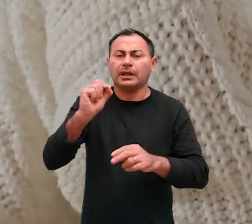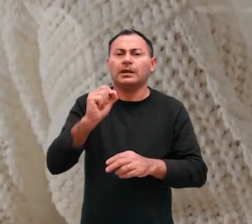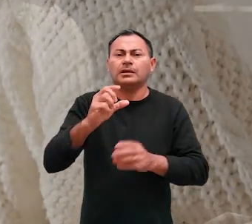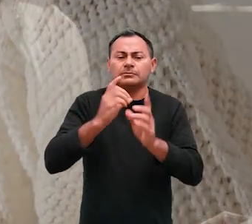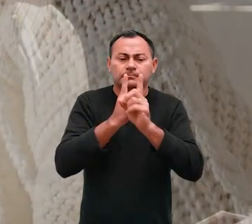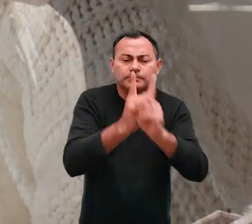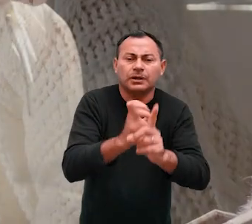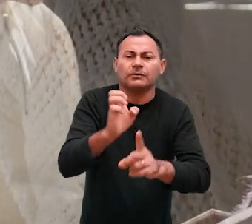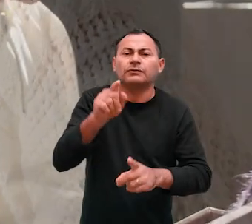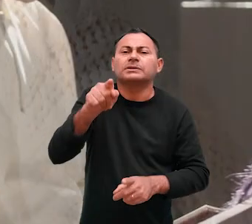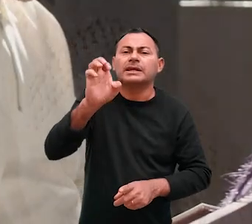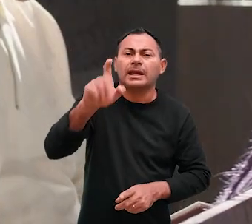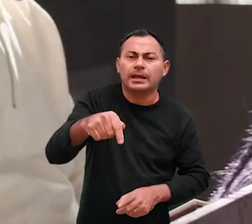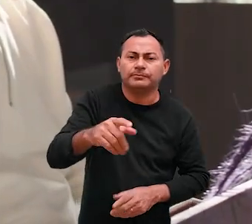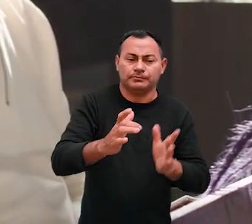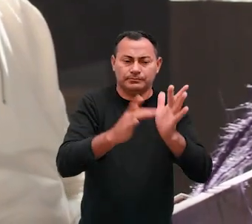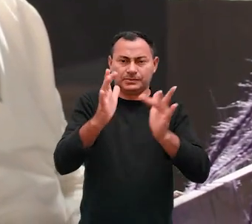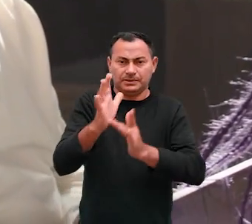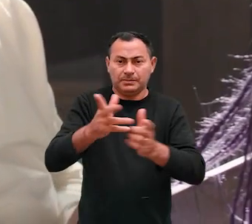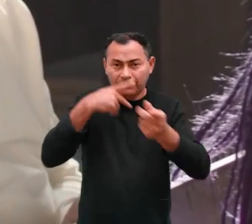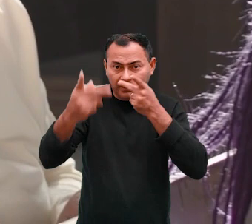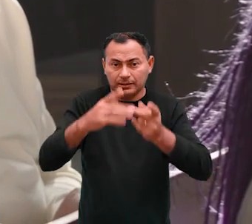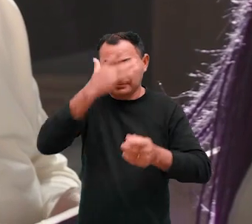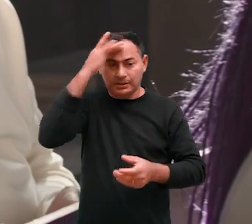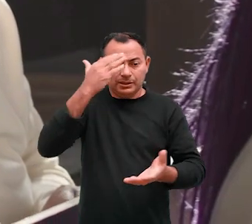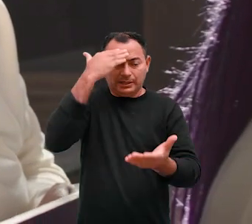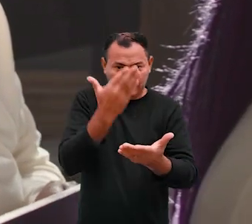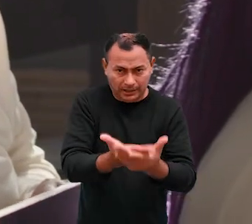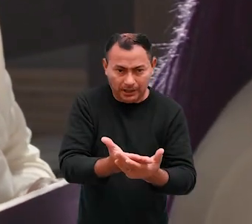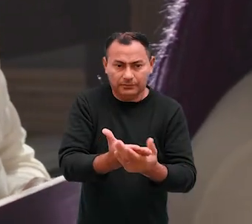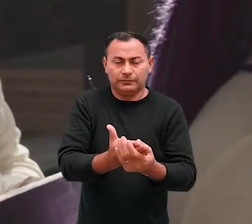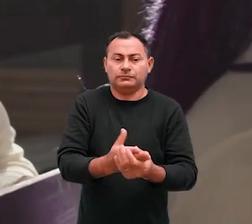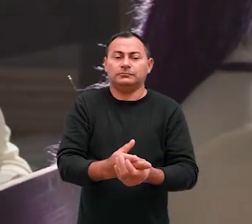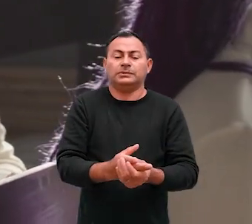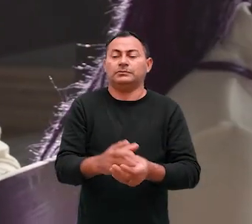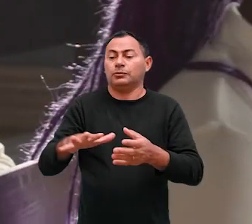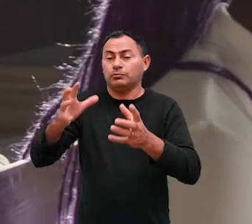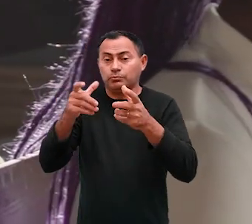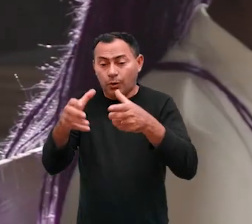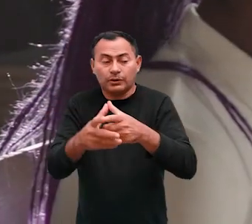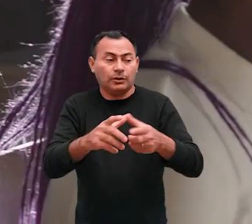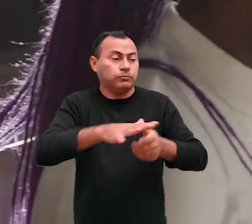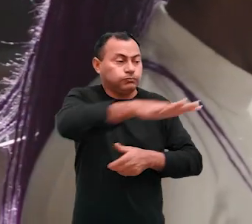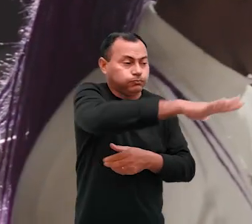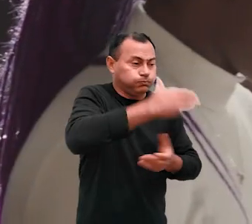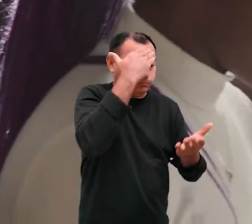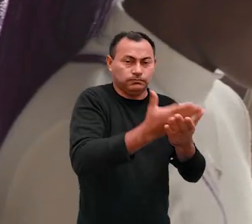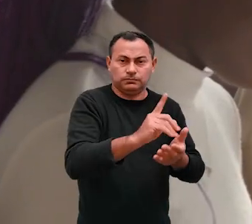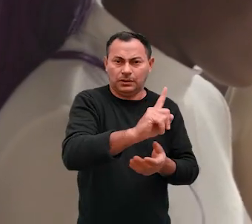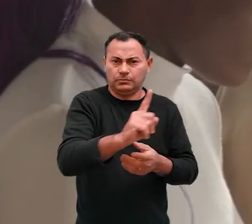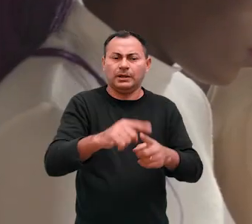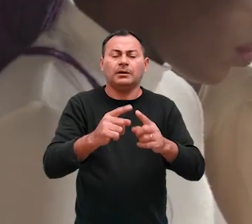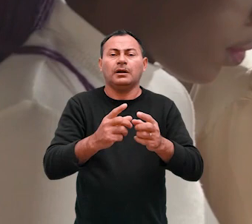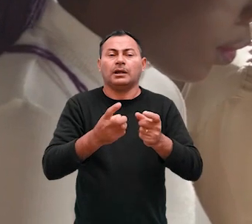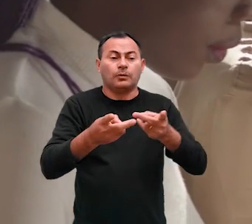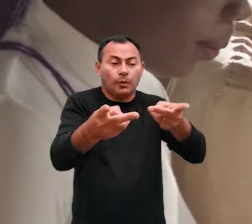tipo de discípulo você é? Jesus estava falando com os crentes professos e não para a multidão. O convite não foi dirigido